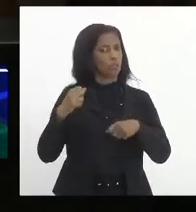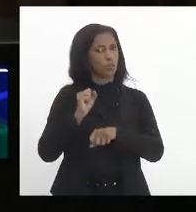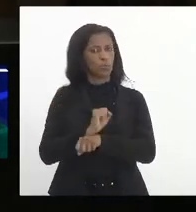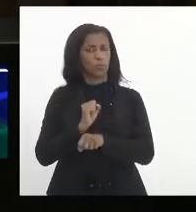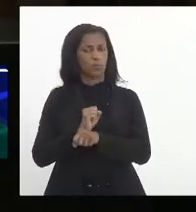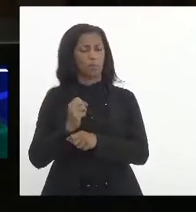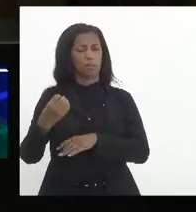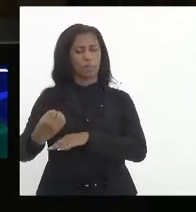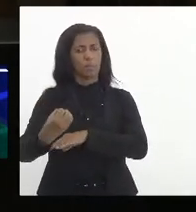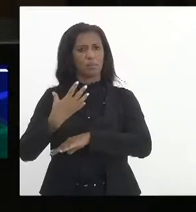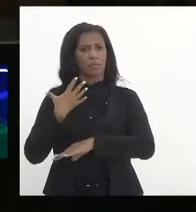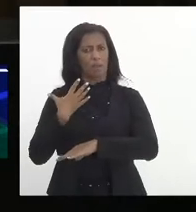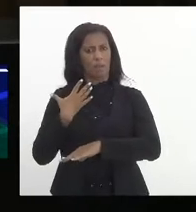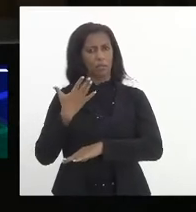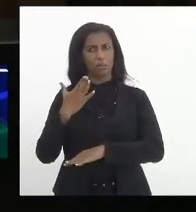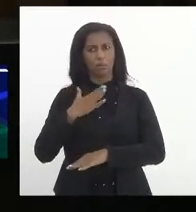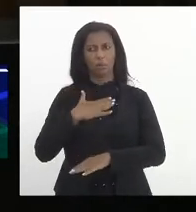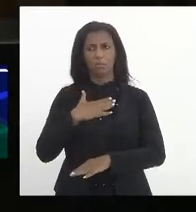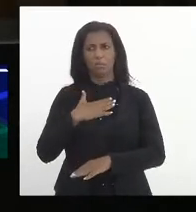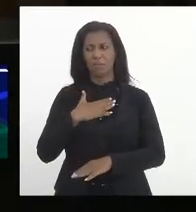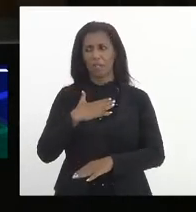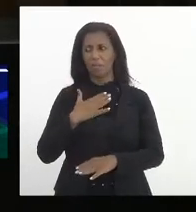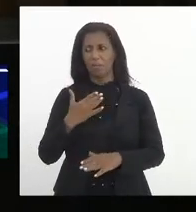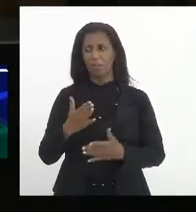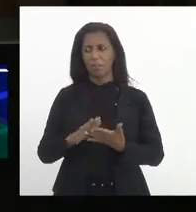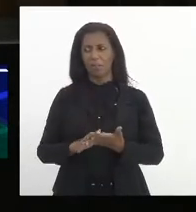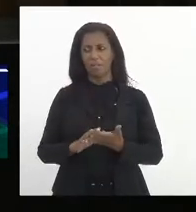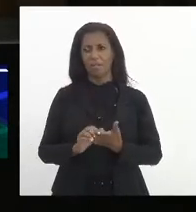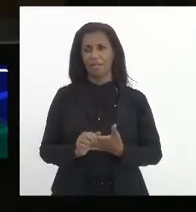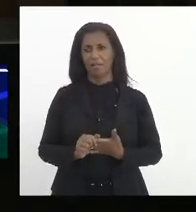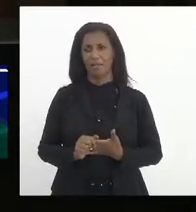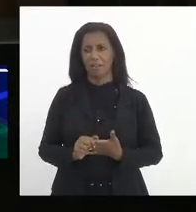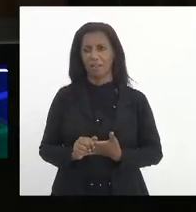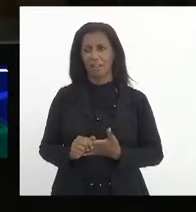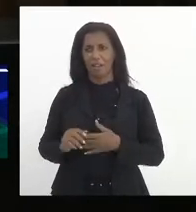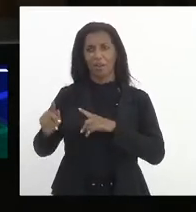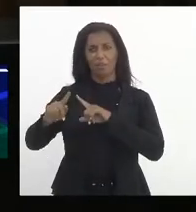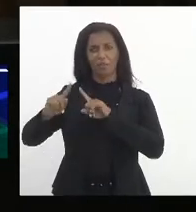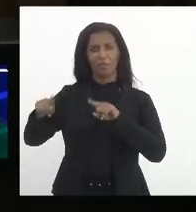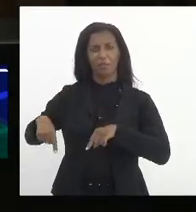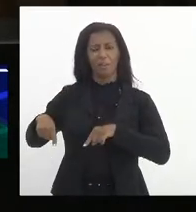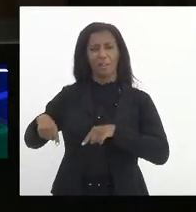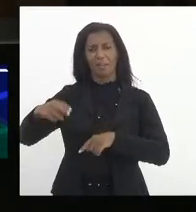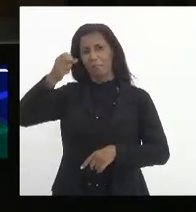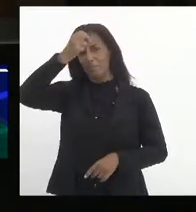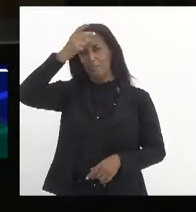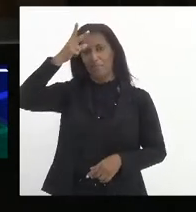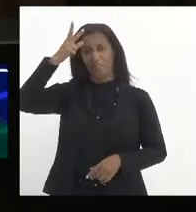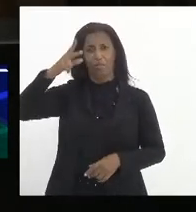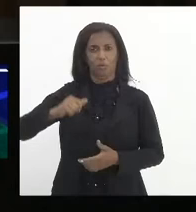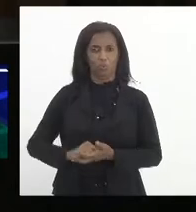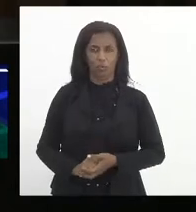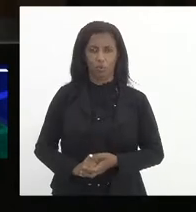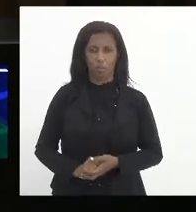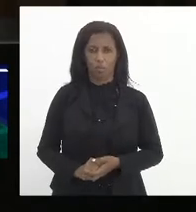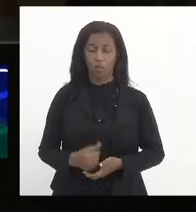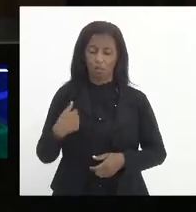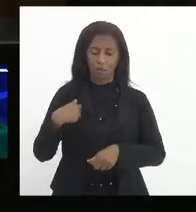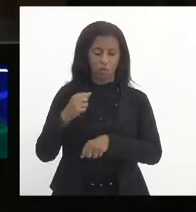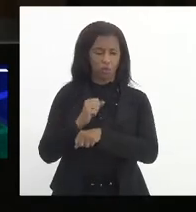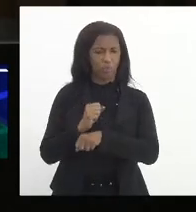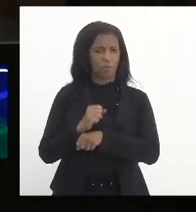sido enviado à mim por funcionários da própria prefeitura eu espero que não seja